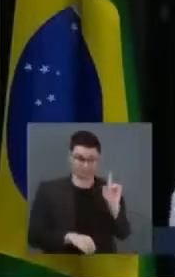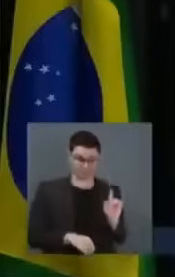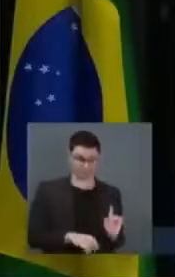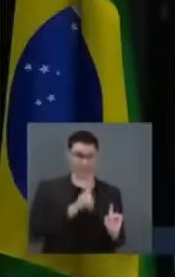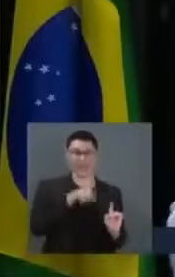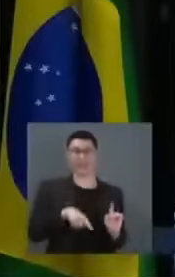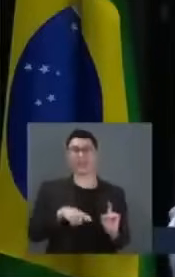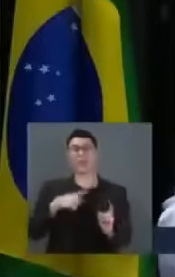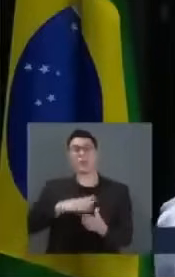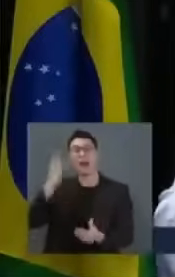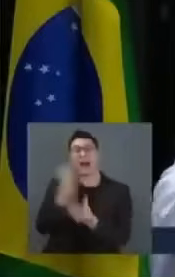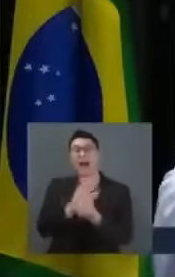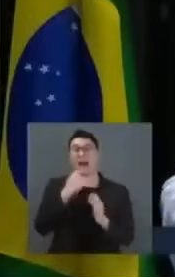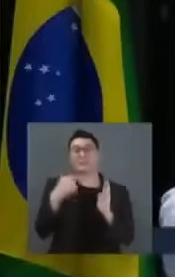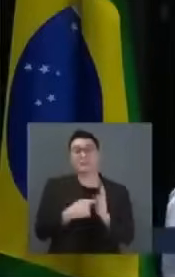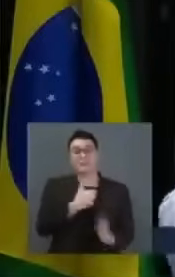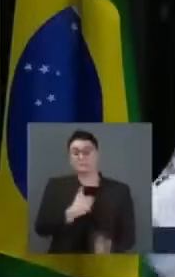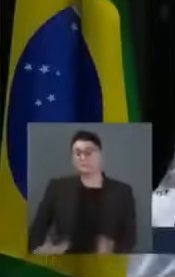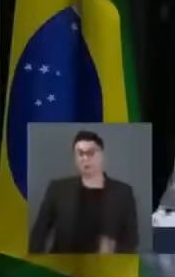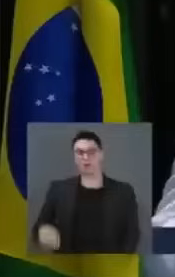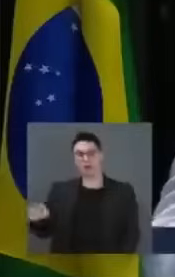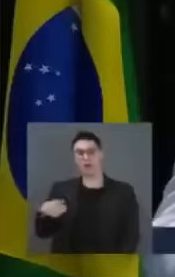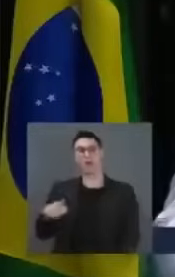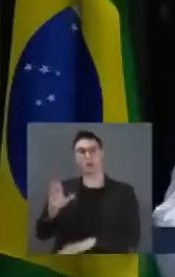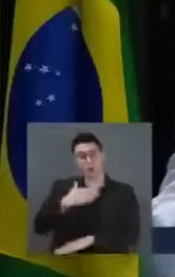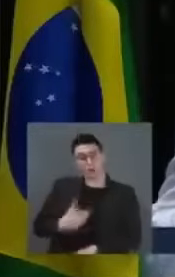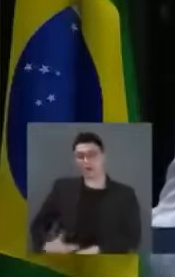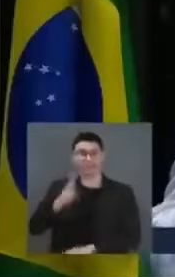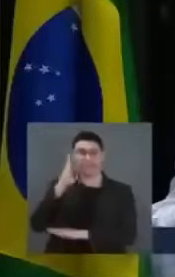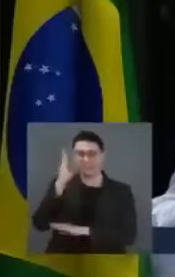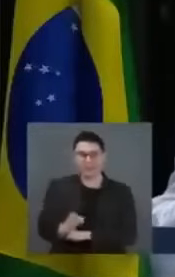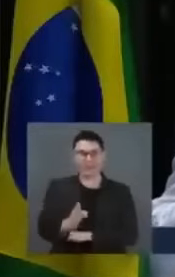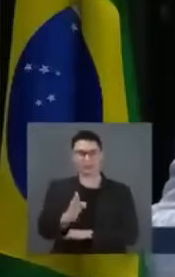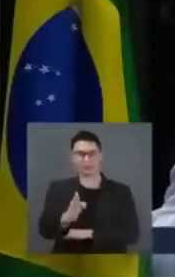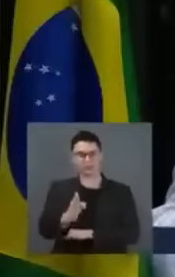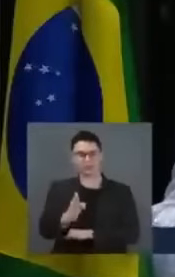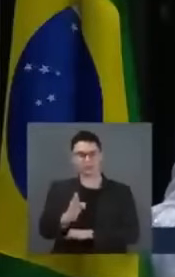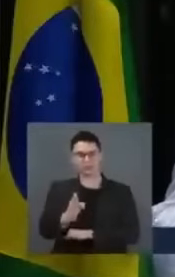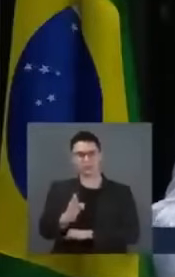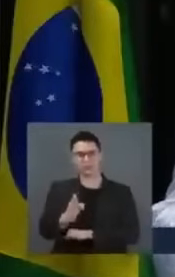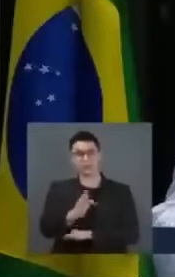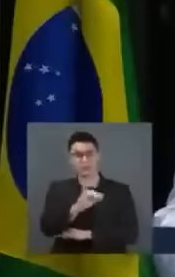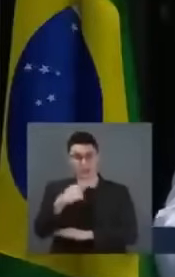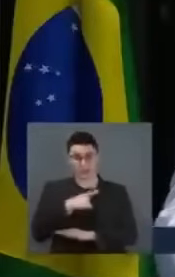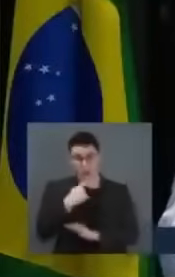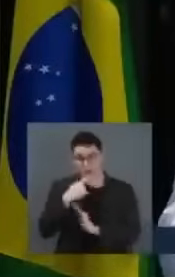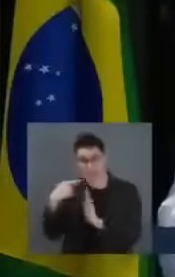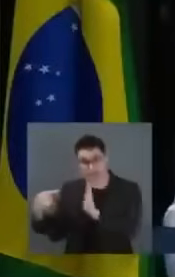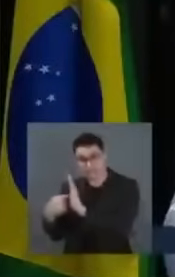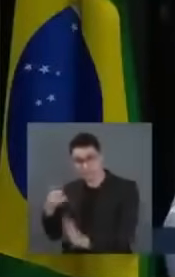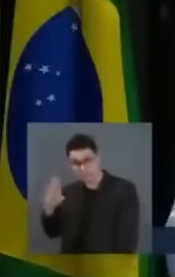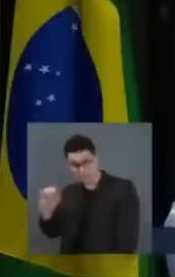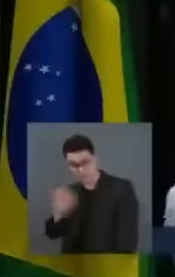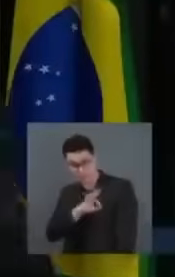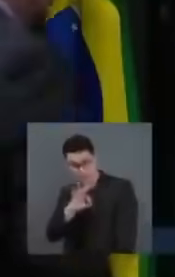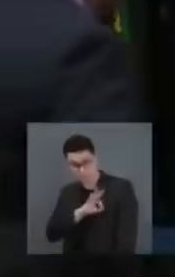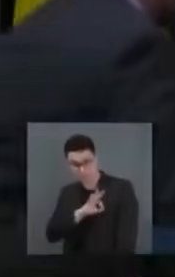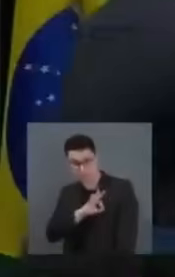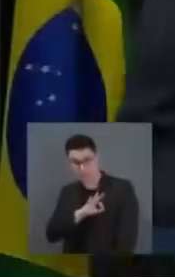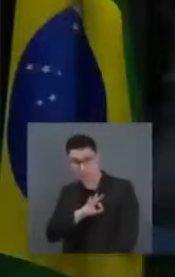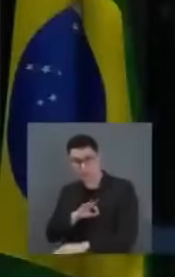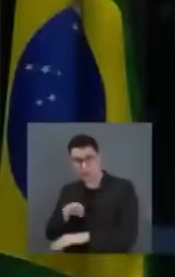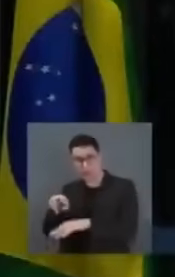pública, incondicionada à representação. Se eu faço um boletim, se eu registro um boletim de ocorrência, nesse caso de estupro,